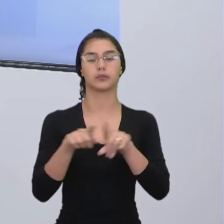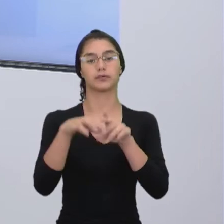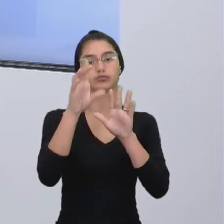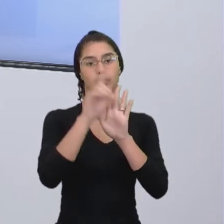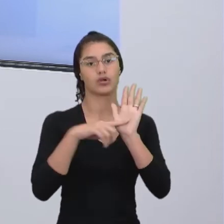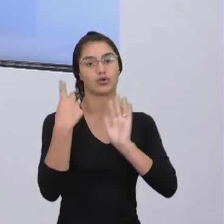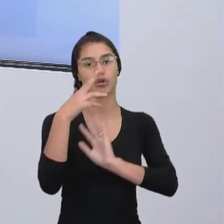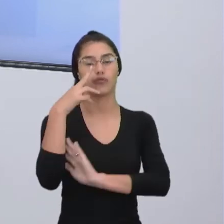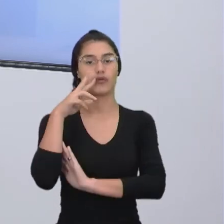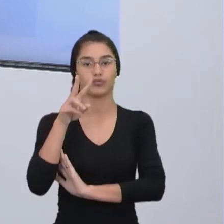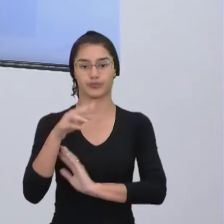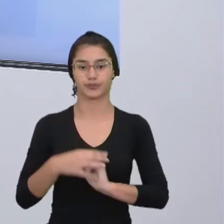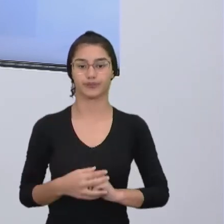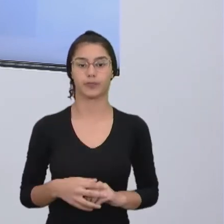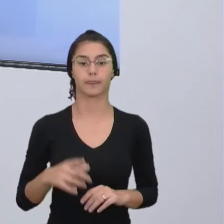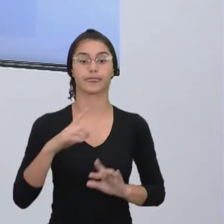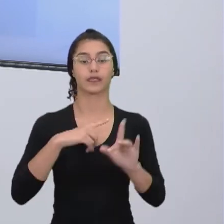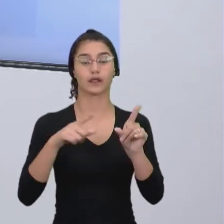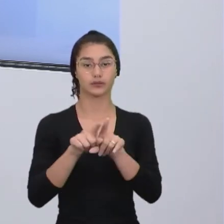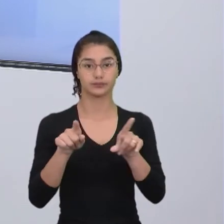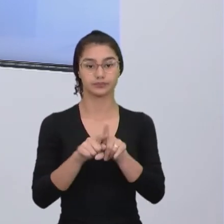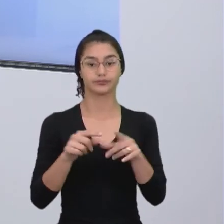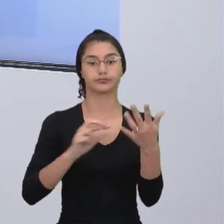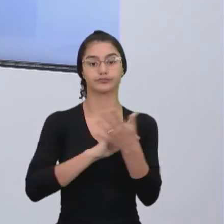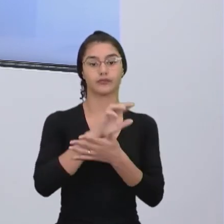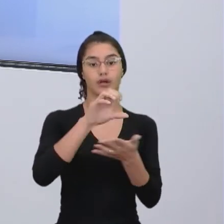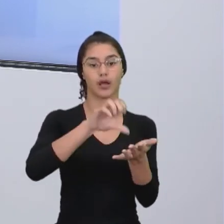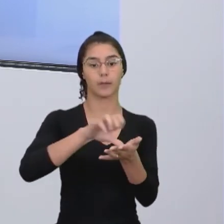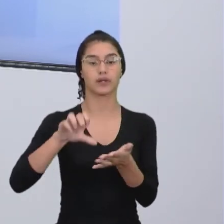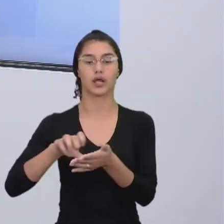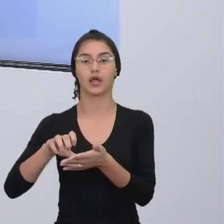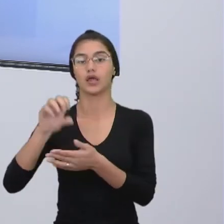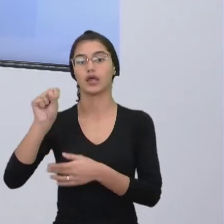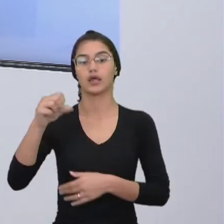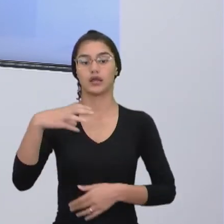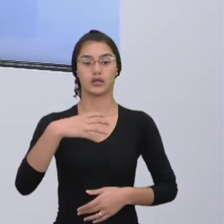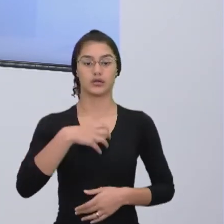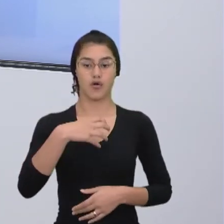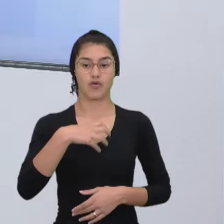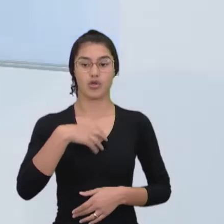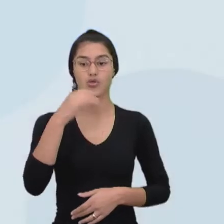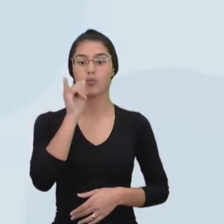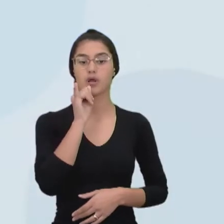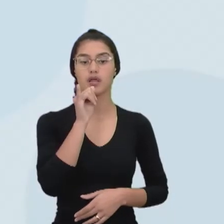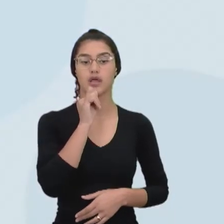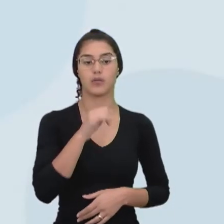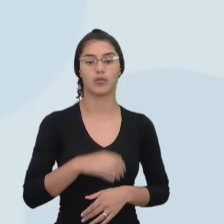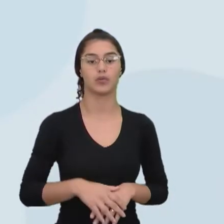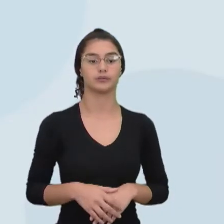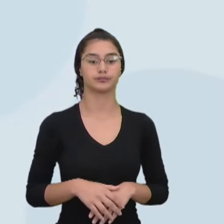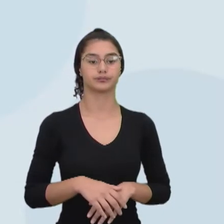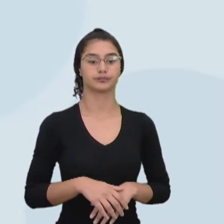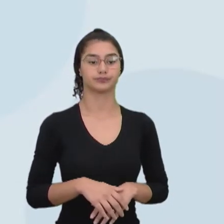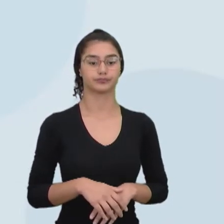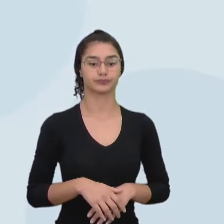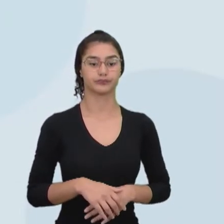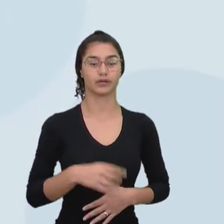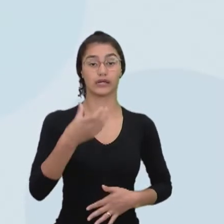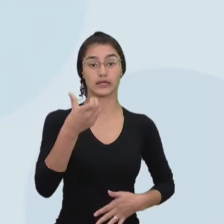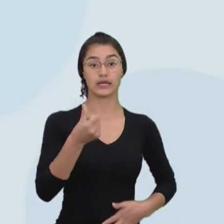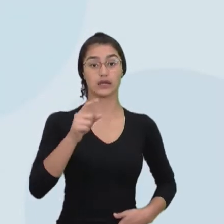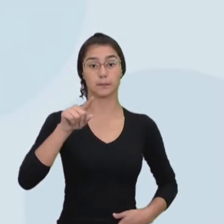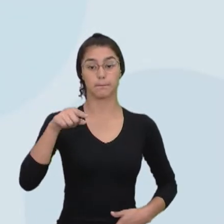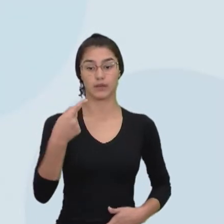gente está vendo aqui. Então nós temos também outras capitais, Salvador, por exemplo, né, que tem aí que um pouco acima, em torno aí de 6